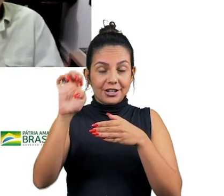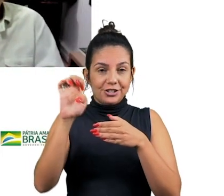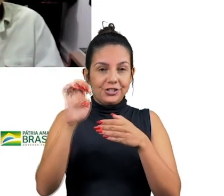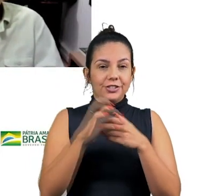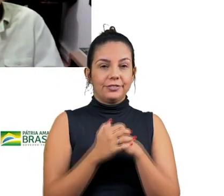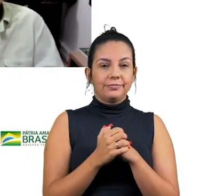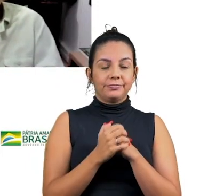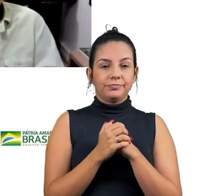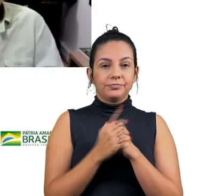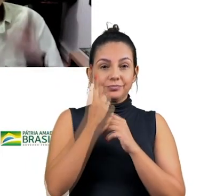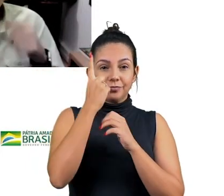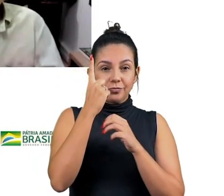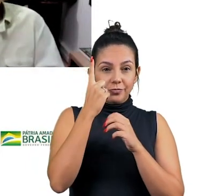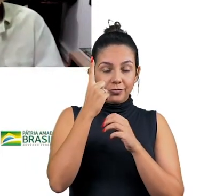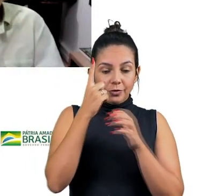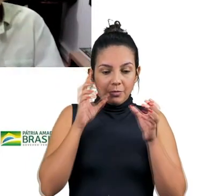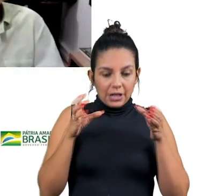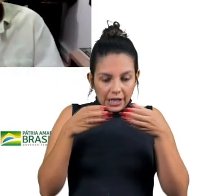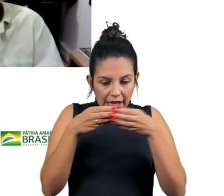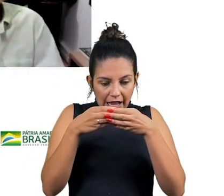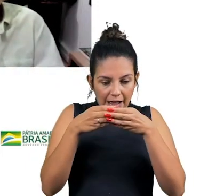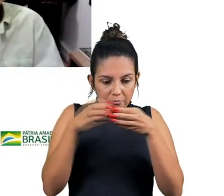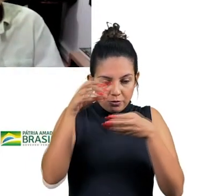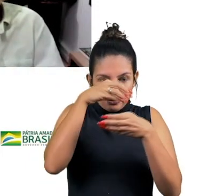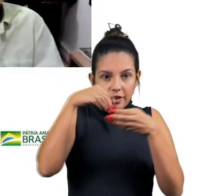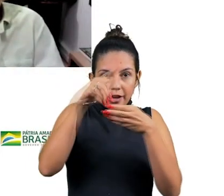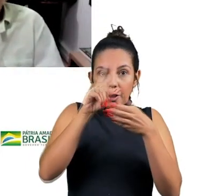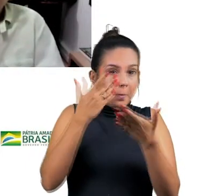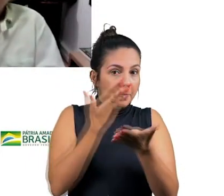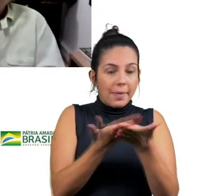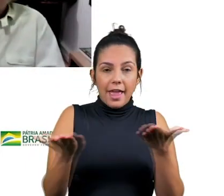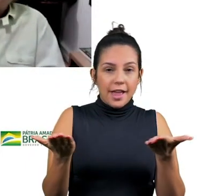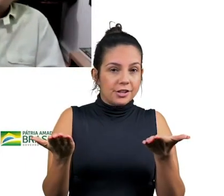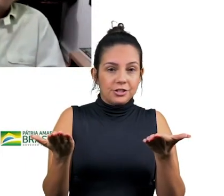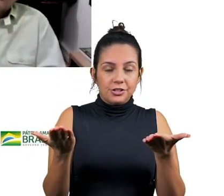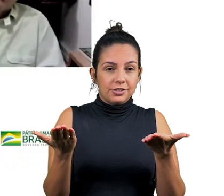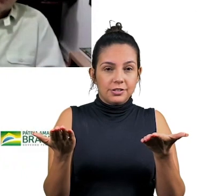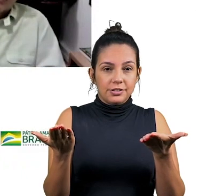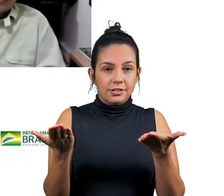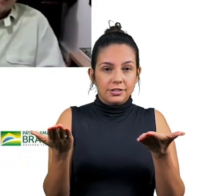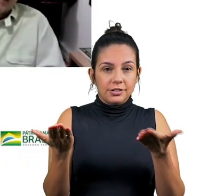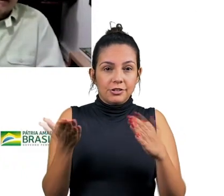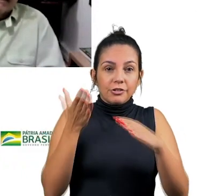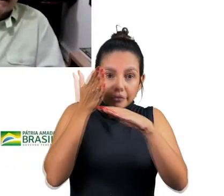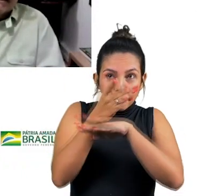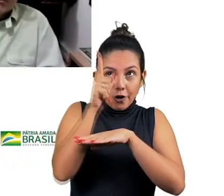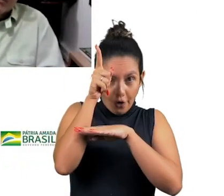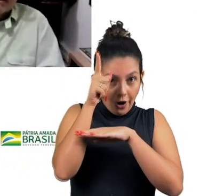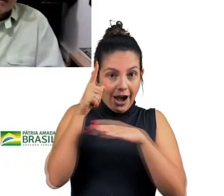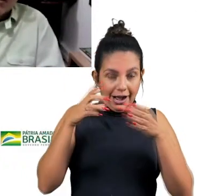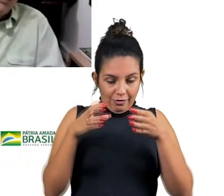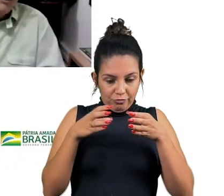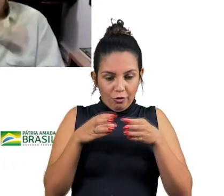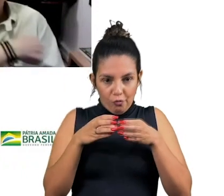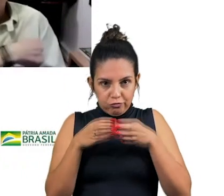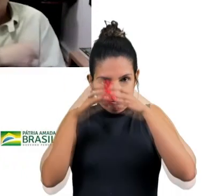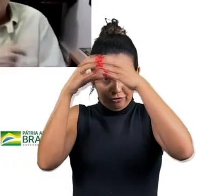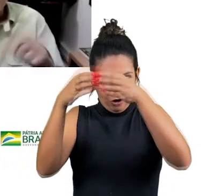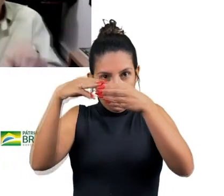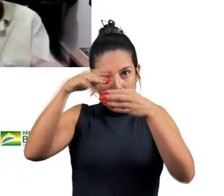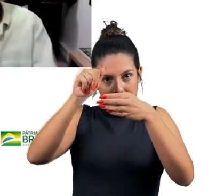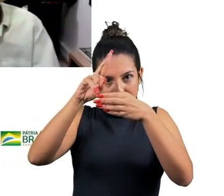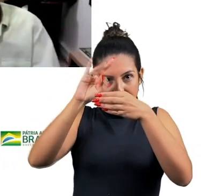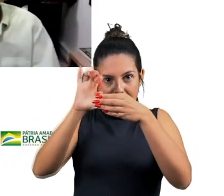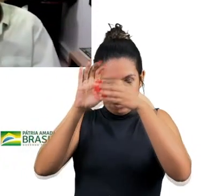mais, numa cápsula que não se perde. Ela foi lá, se acoplou na estação espacial